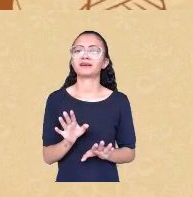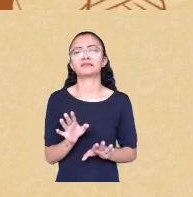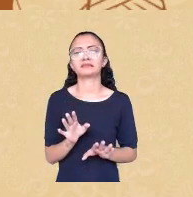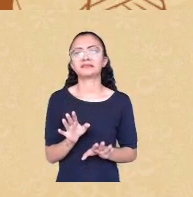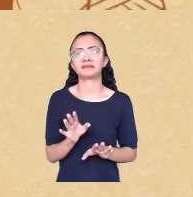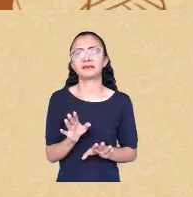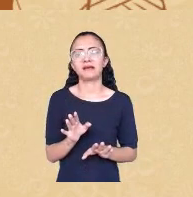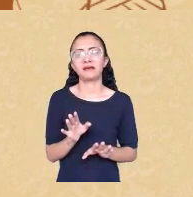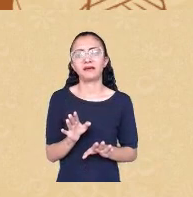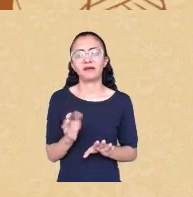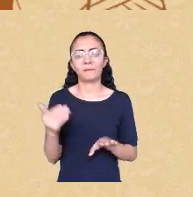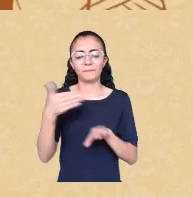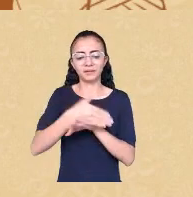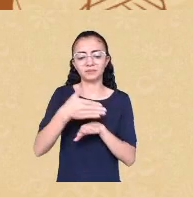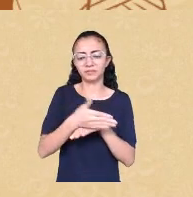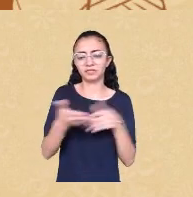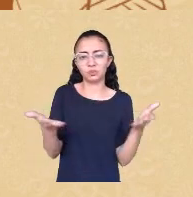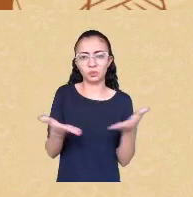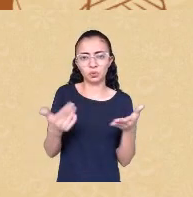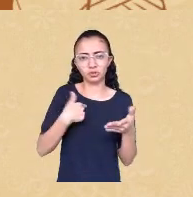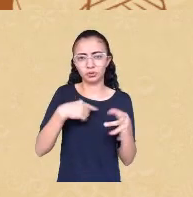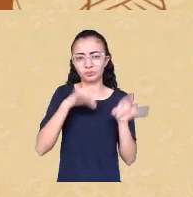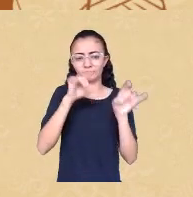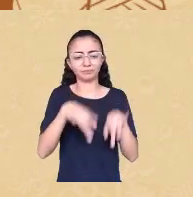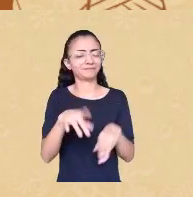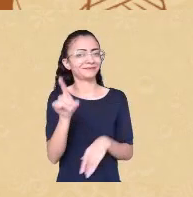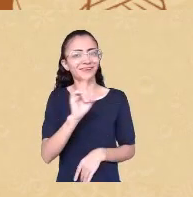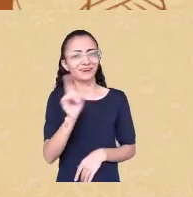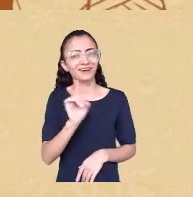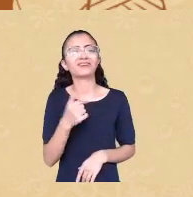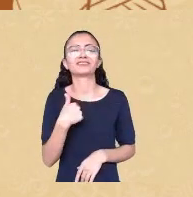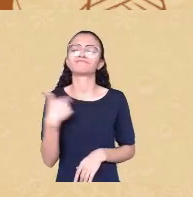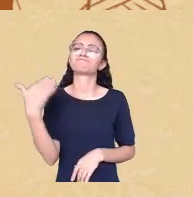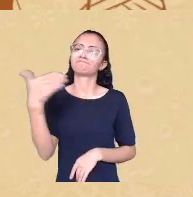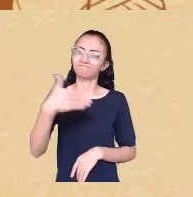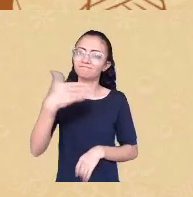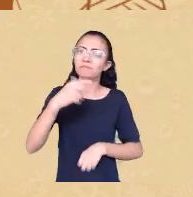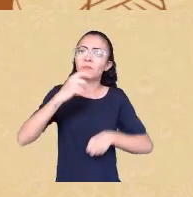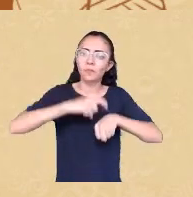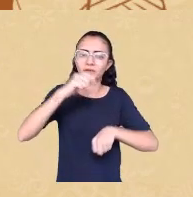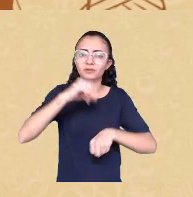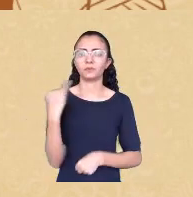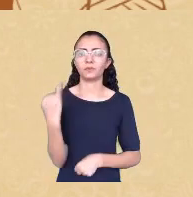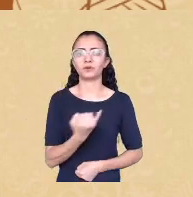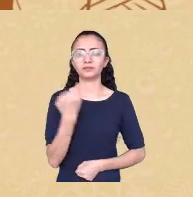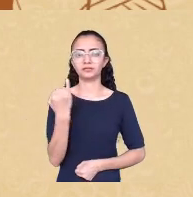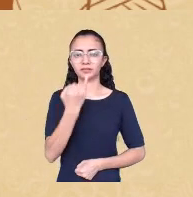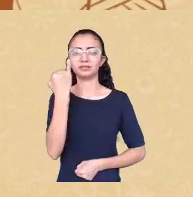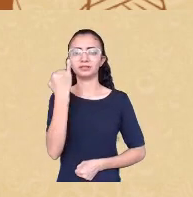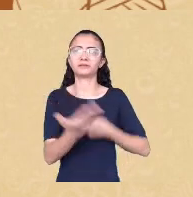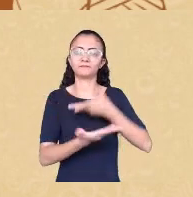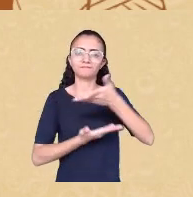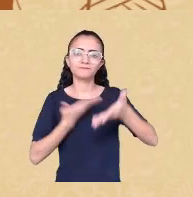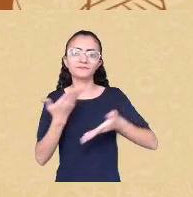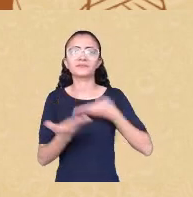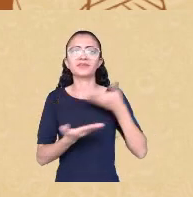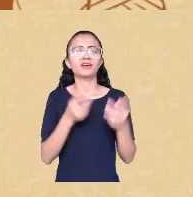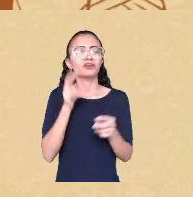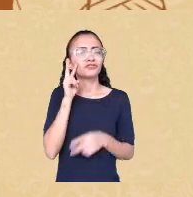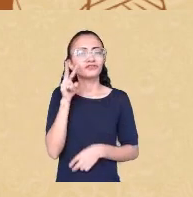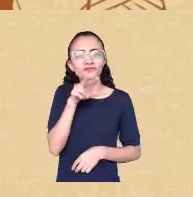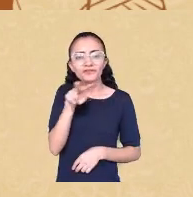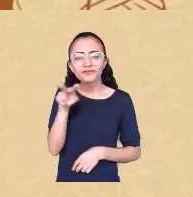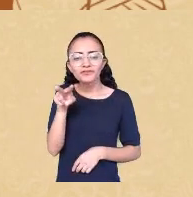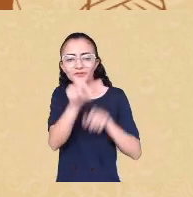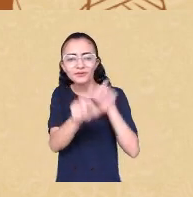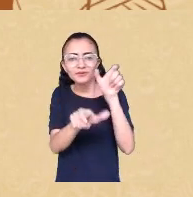isso aqui é um momento bem importante de alívio, de ver carinhas bonitas, e